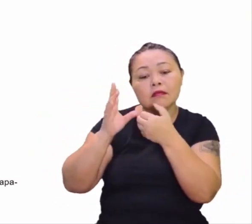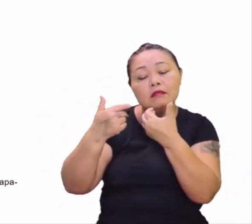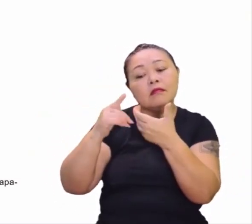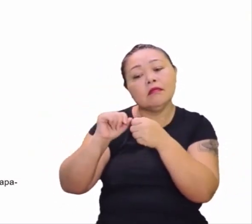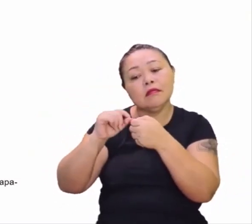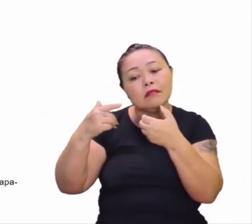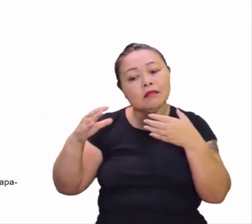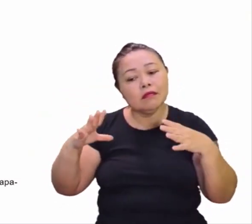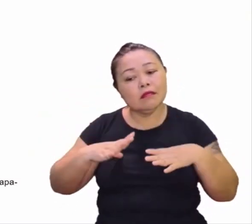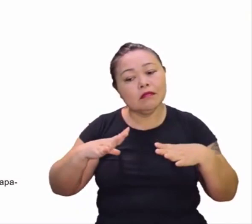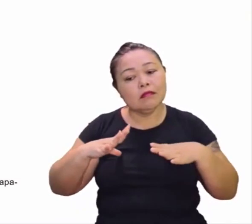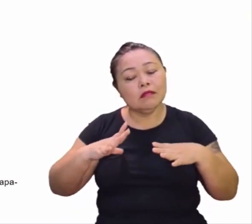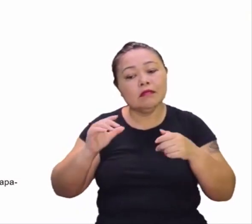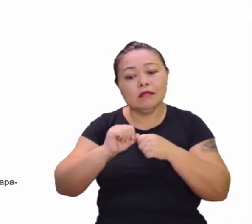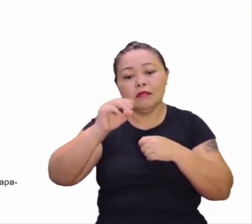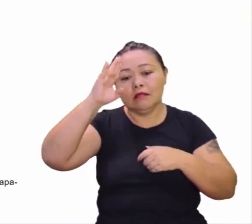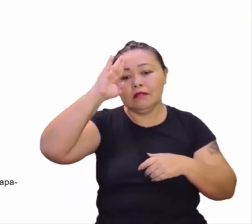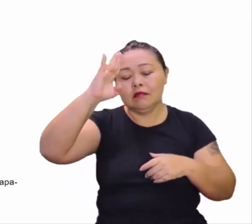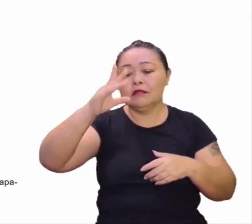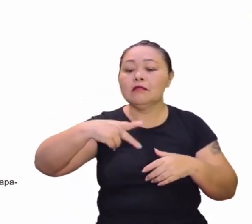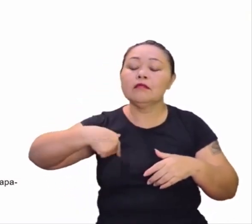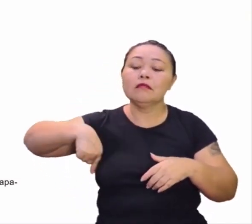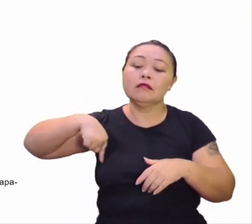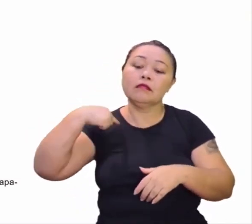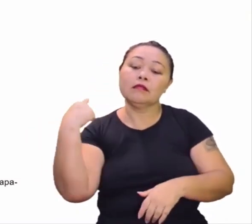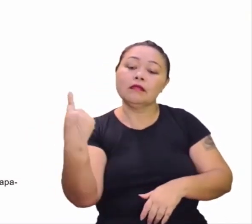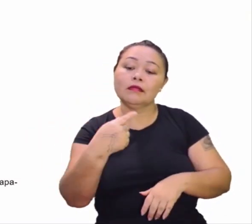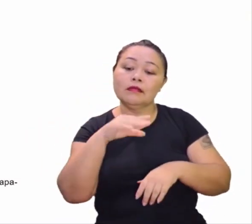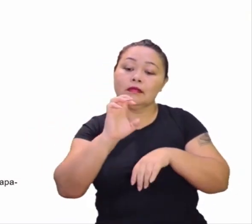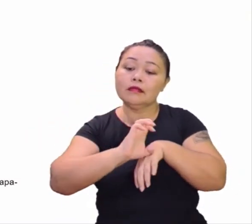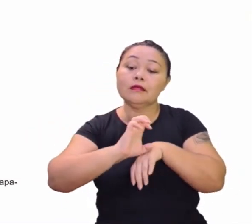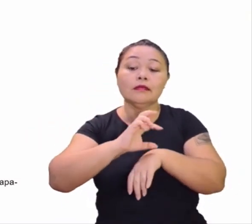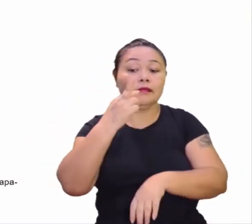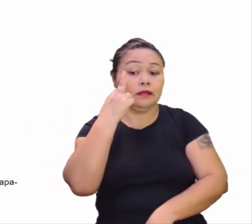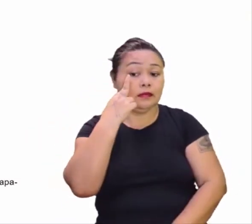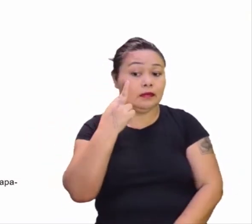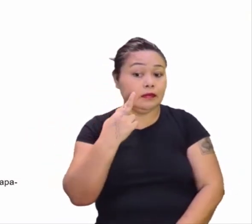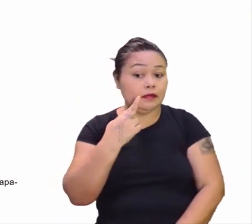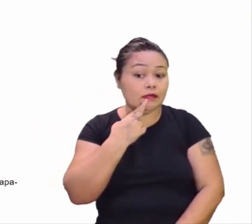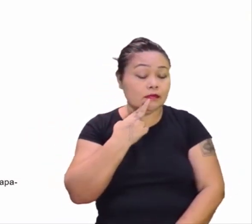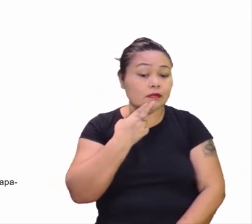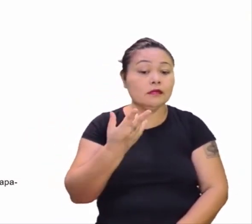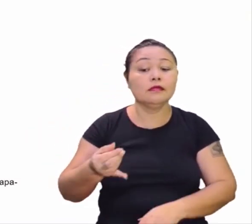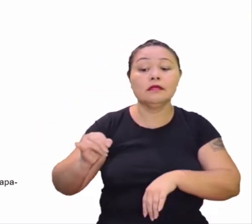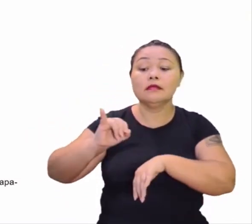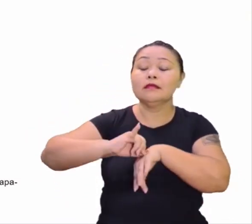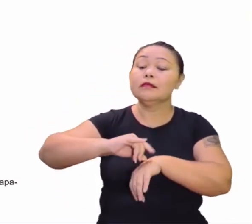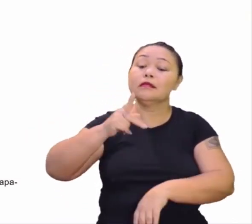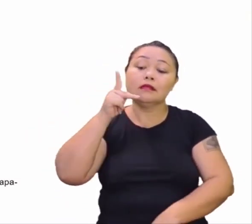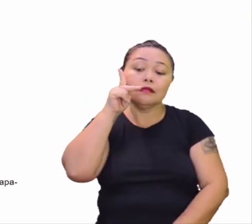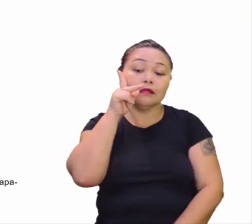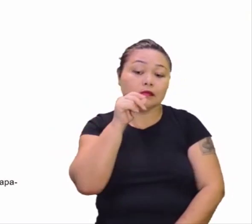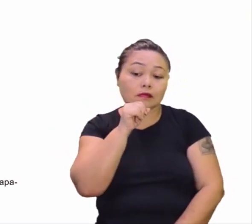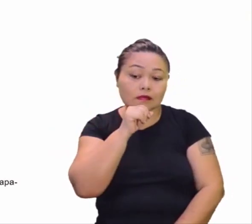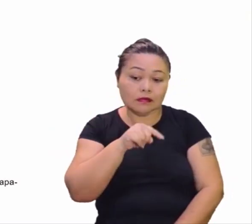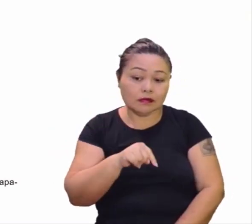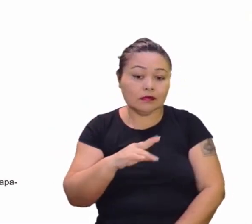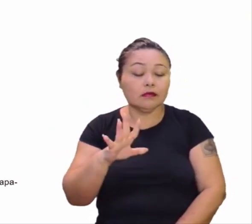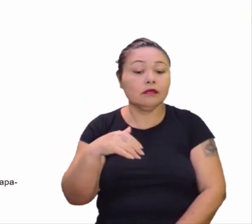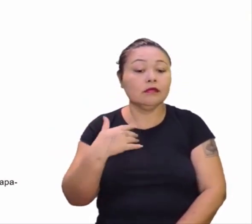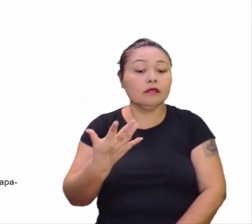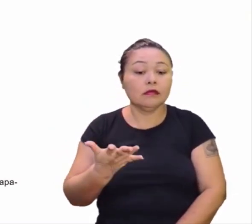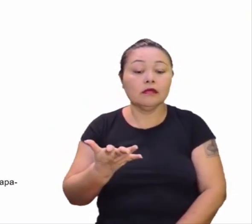cidades principais do nosso estado de Rondônia. Então, as maiores cidades, capital que é Porto Velho, aí nós temos